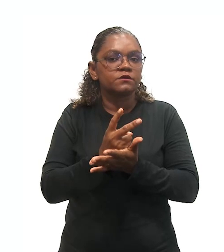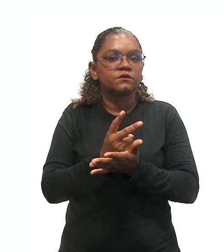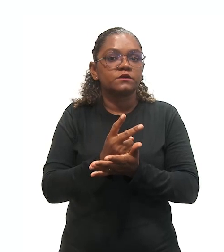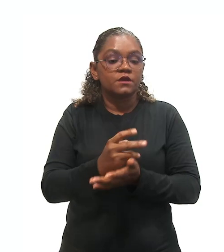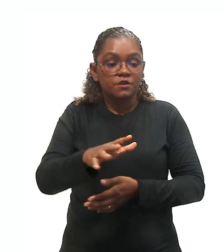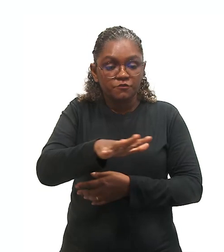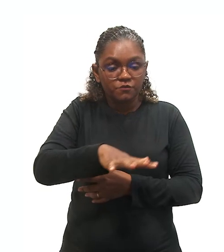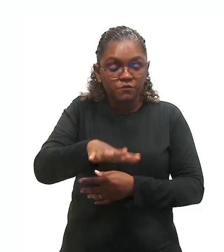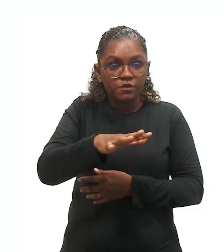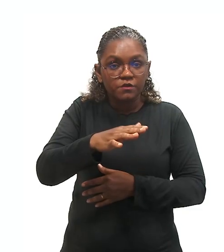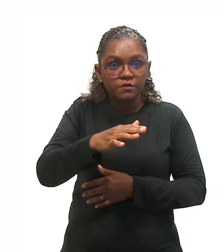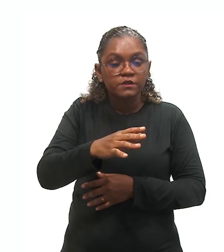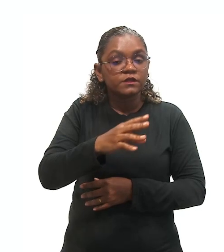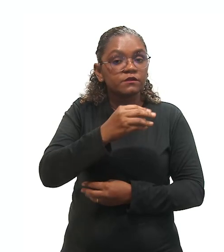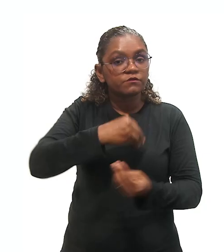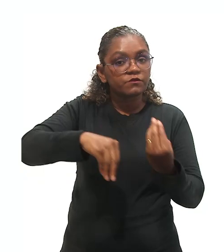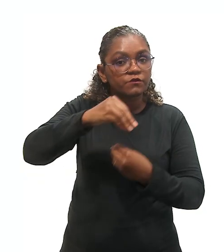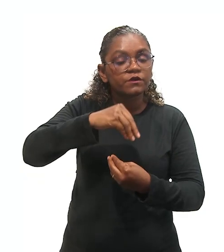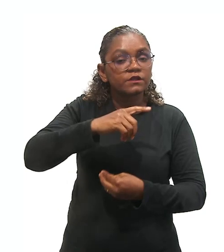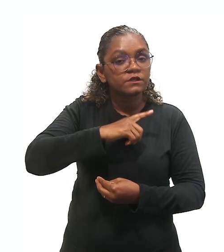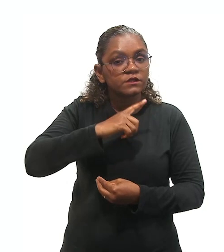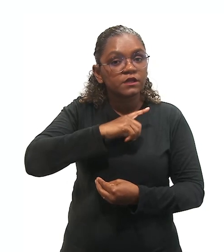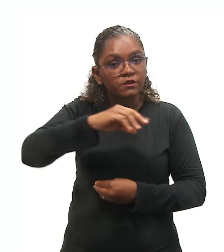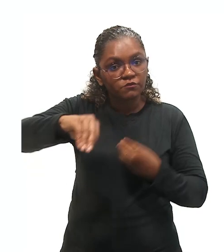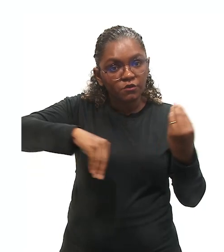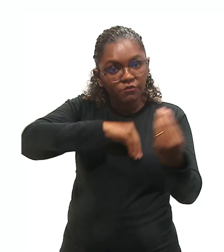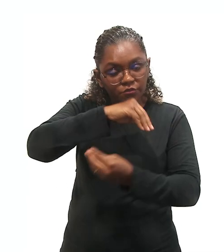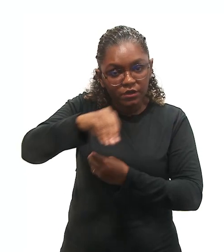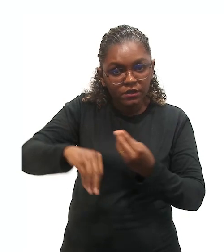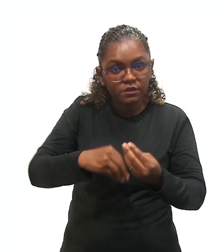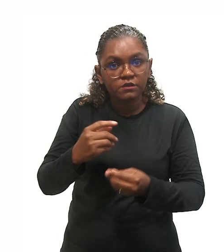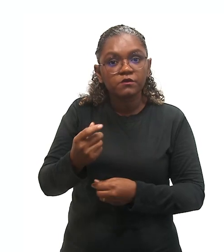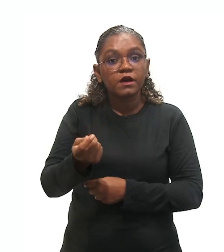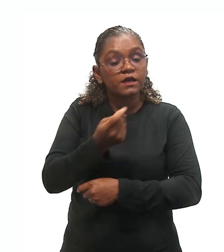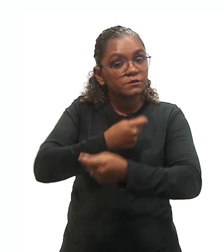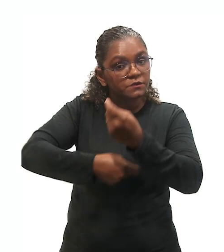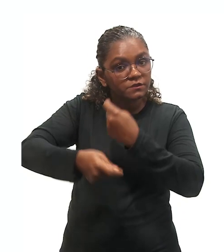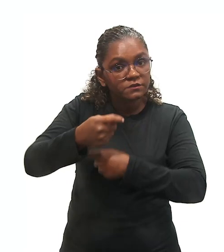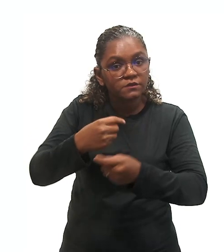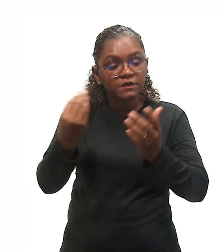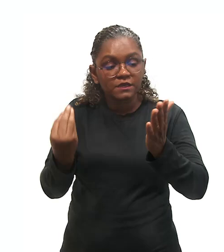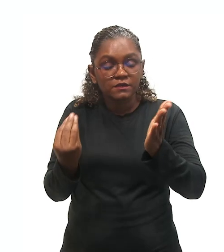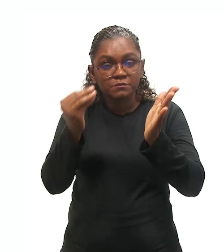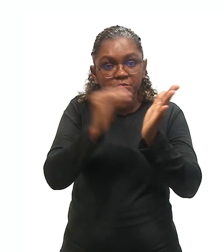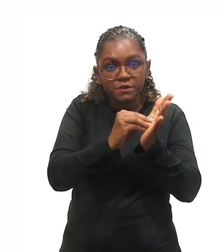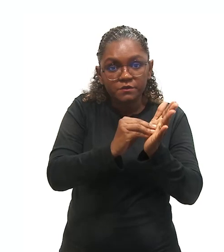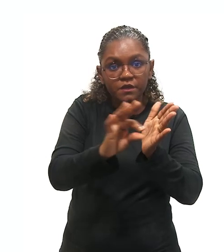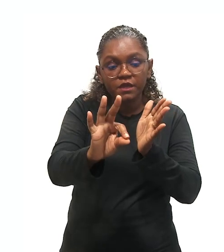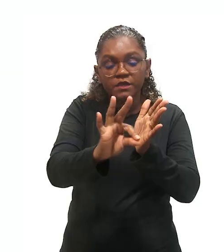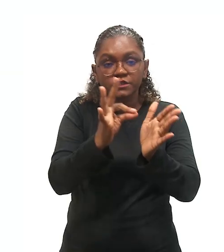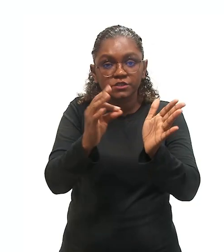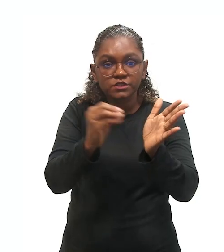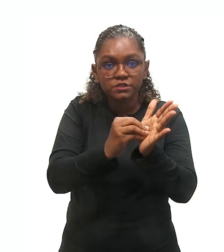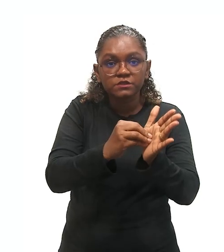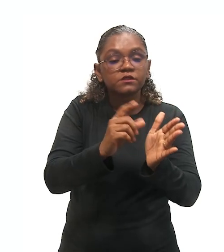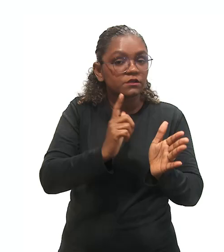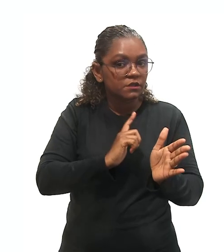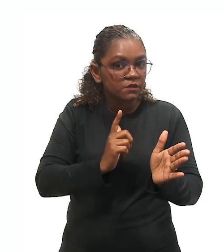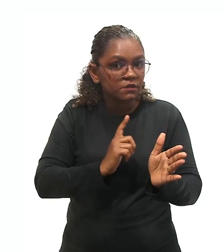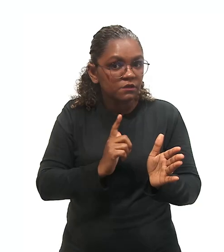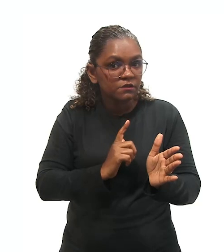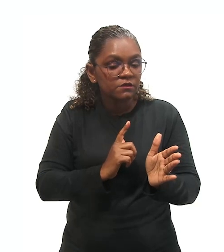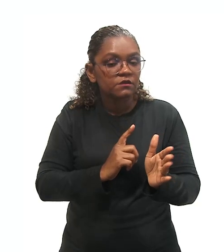envolvendo patrimônio orçamentário, financeiro, administração pública são registrados através do plano de